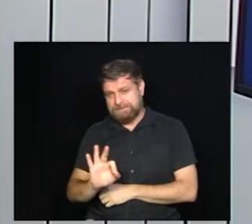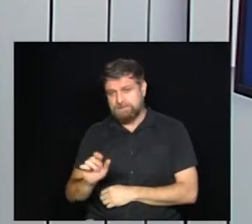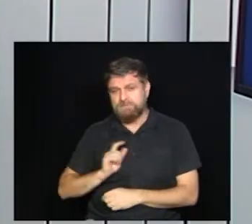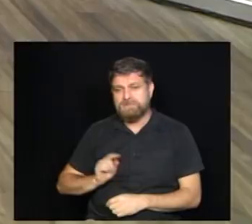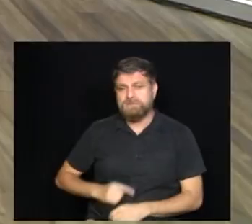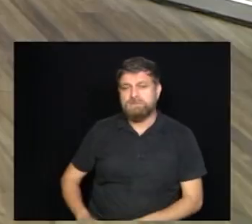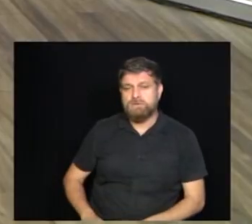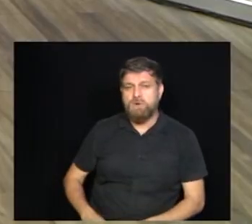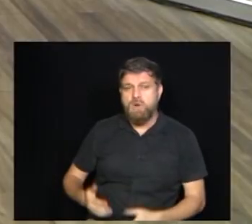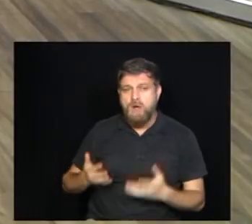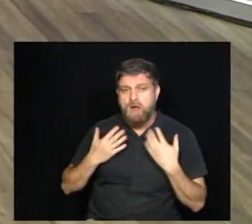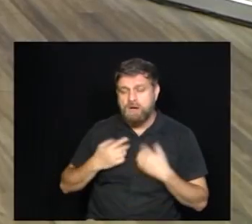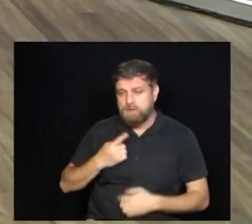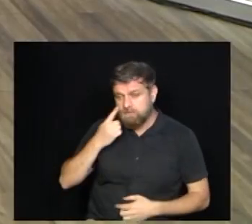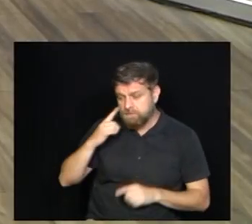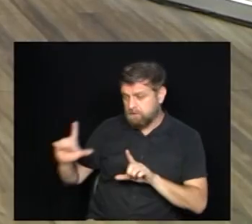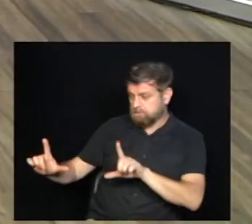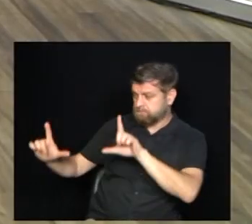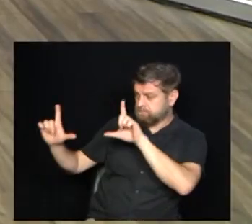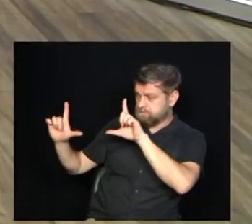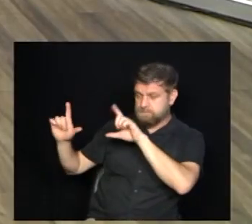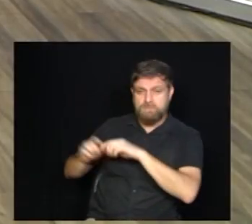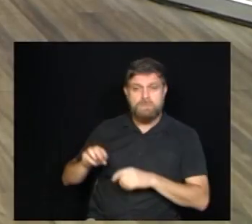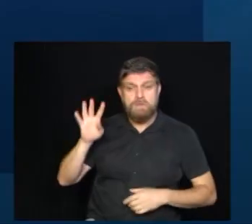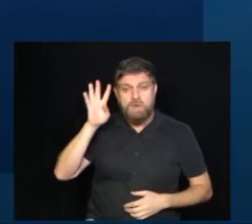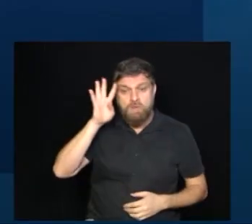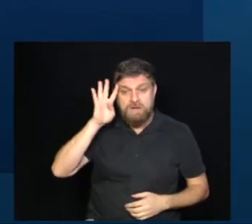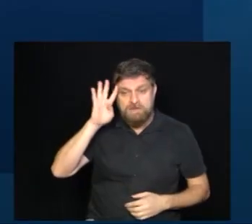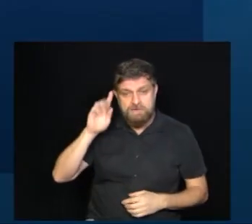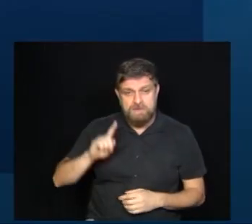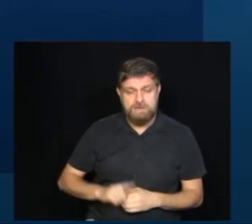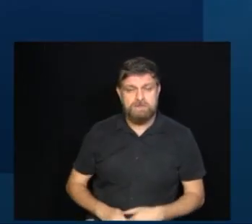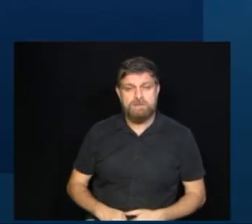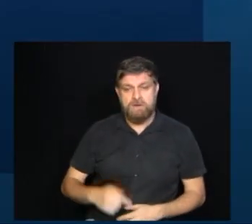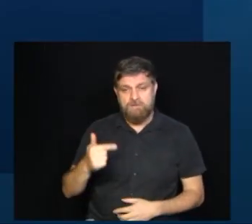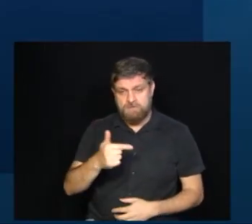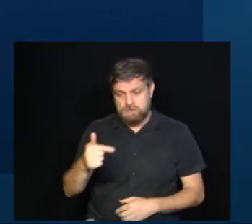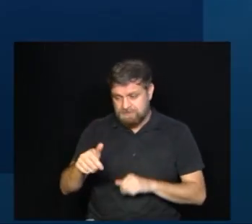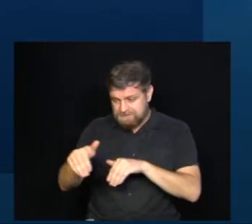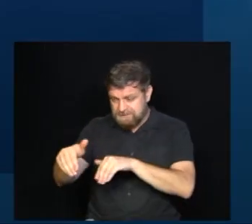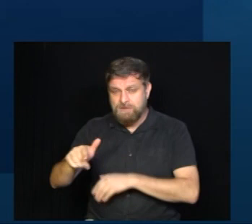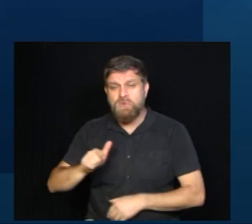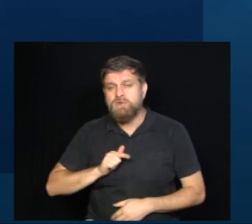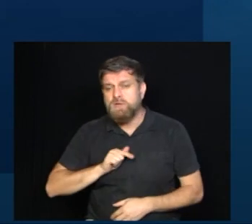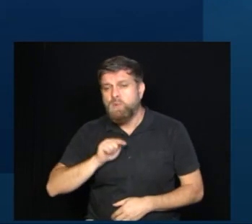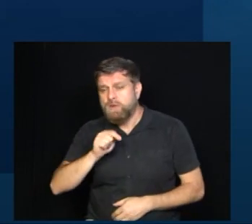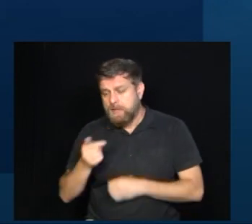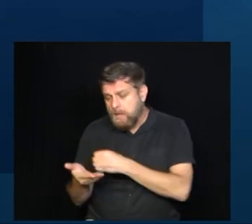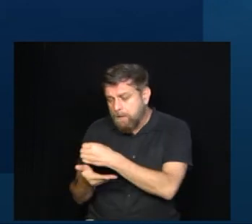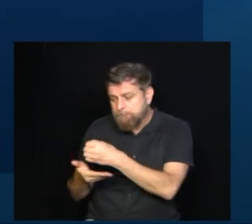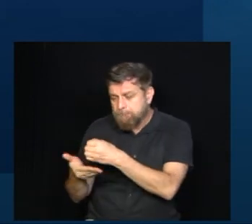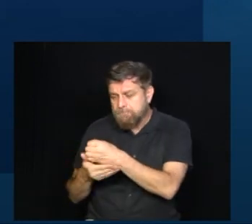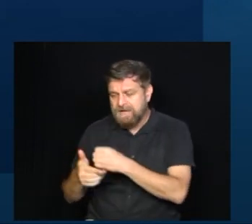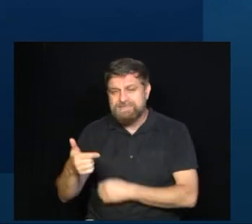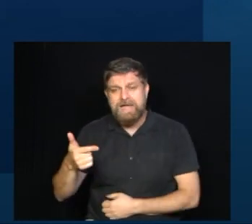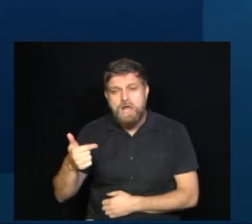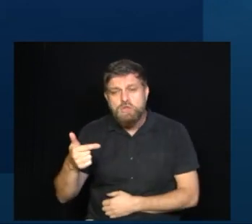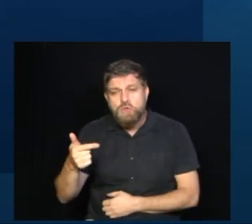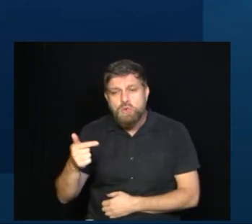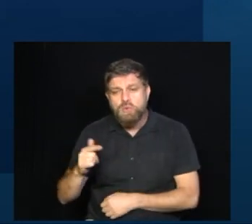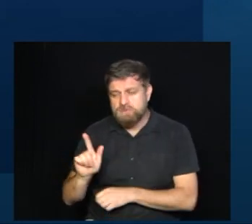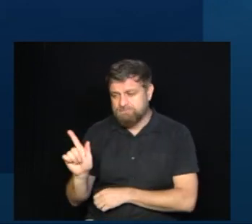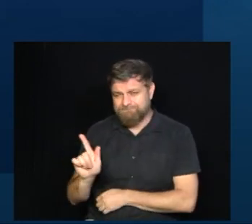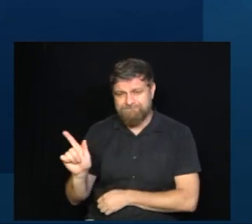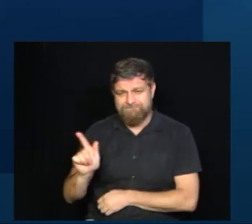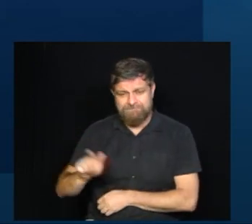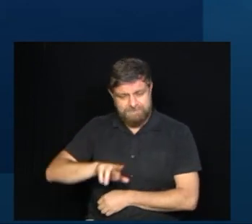só, já estão aqui na minha tela. Então amanhã, quarta-feira, 22 de setembro, nós temos mínima de 12 graus,